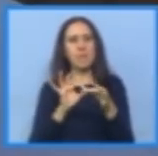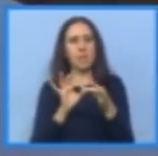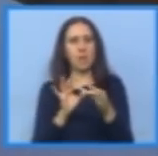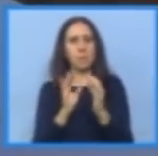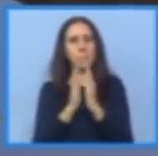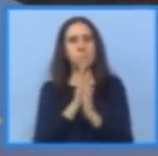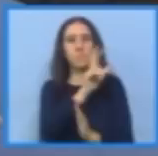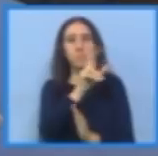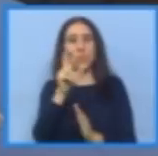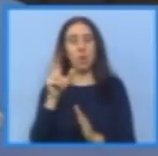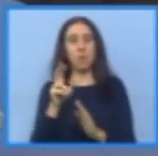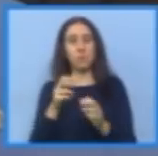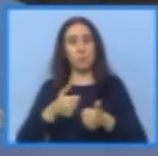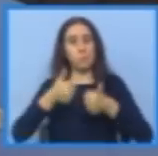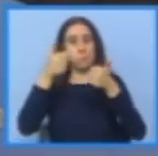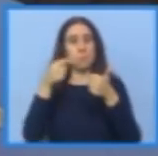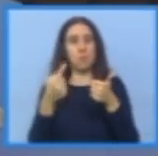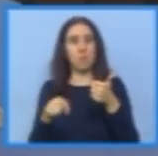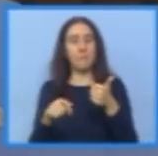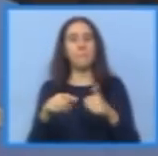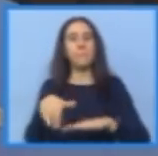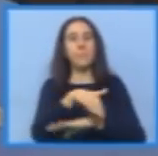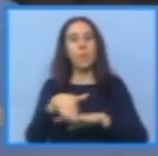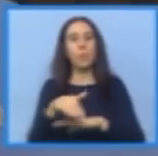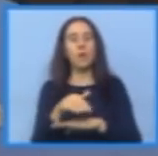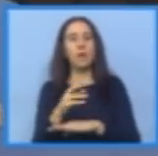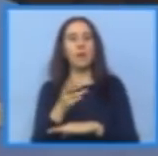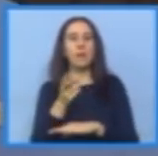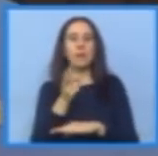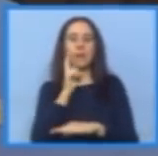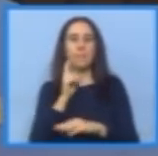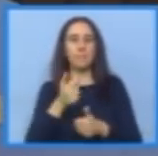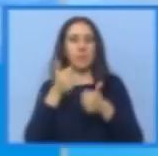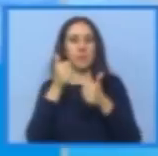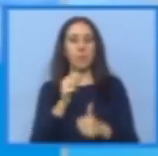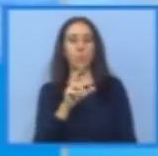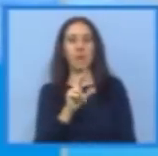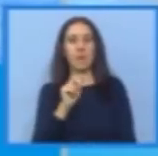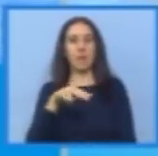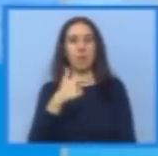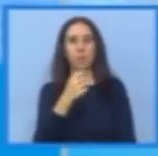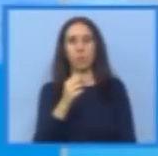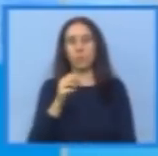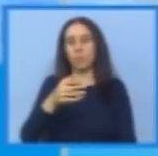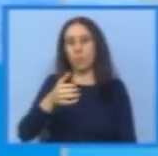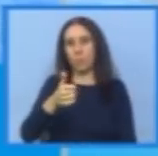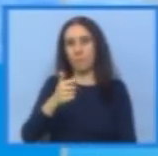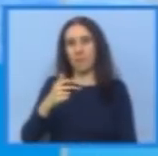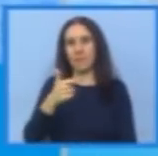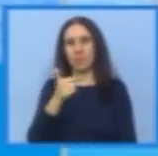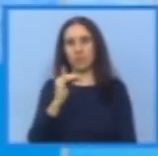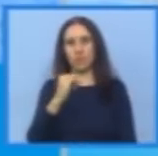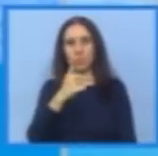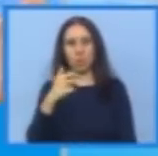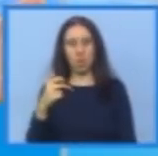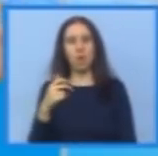obras missionárias pontifícias, na rua Capitão Renato Batista, em que os padres, os missionários da Boa Nova,